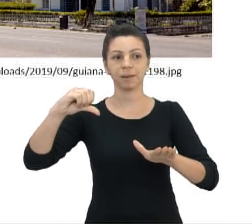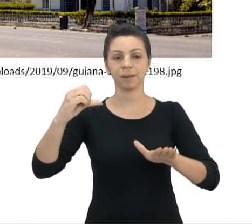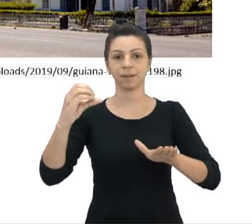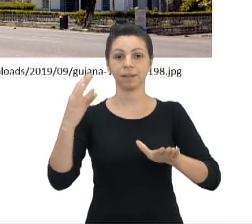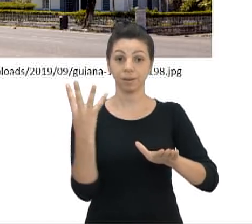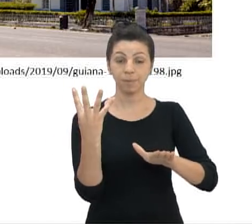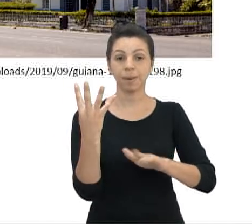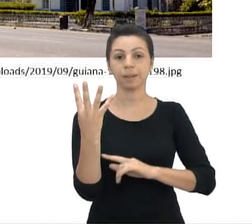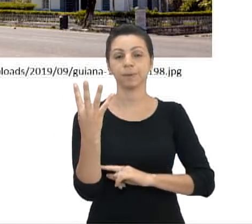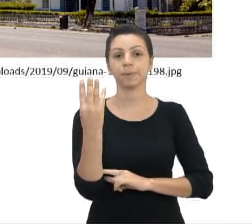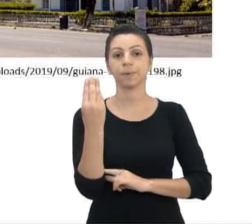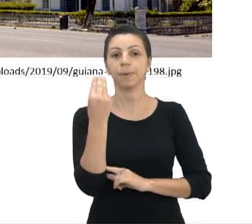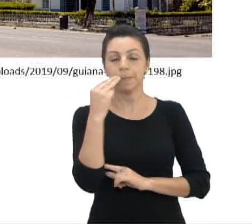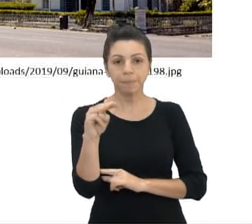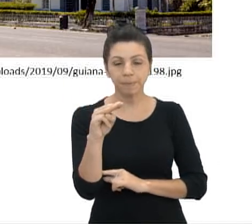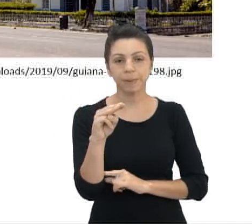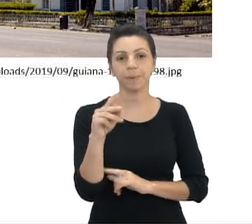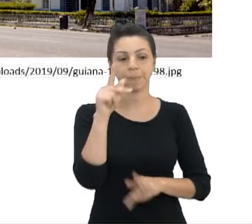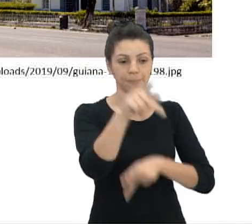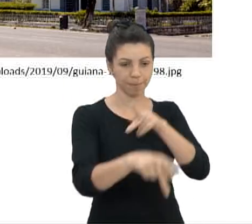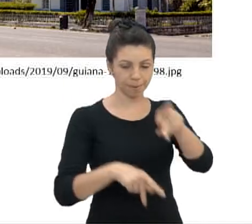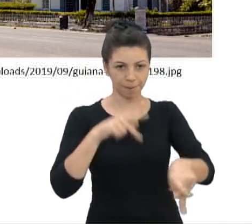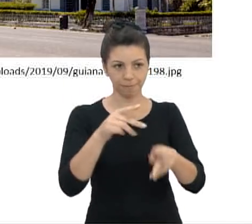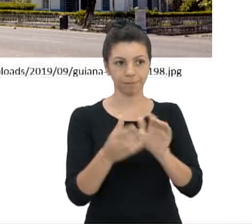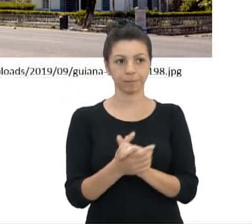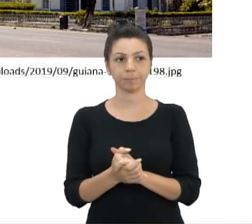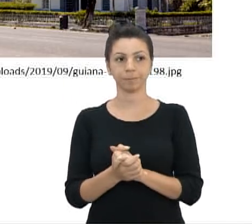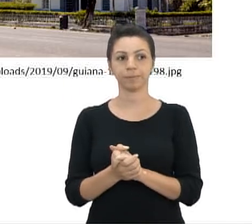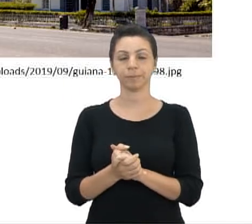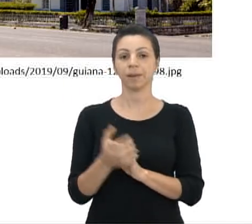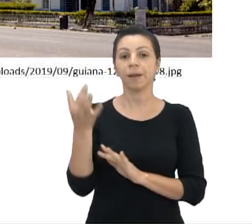779.004 habitantes, Guiana Francesa com